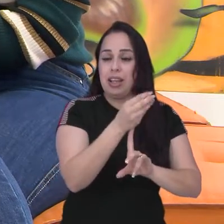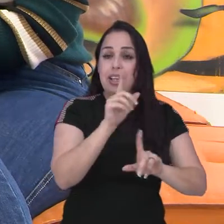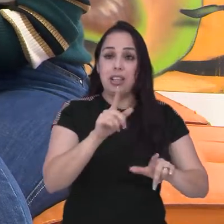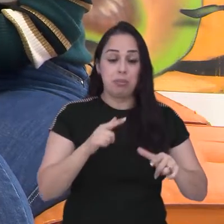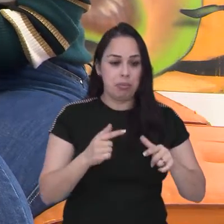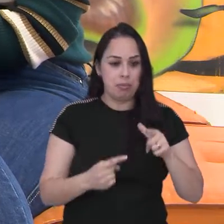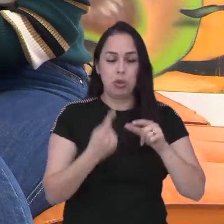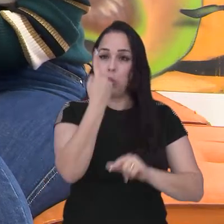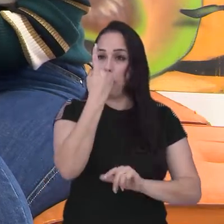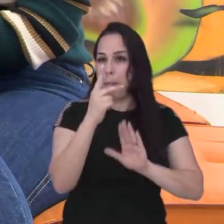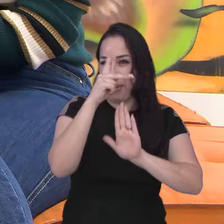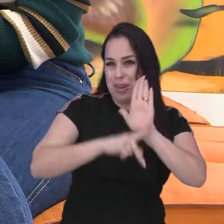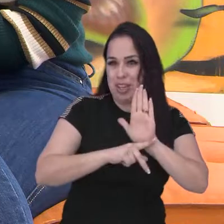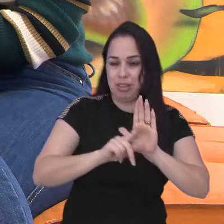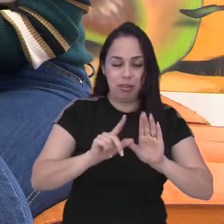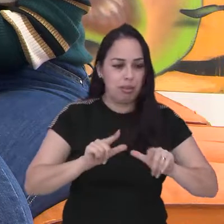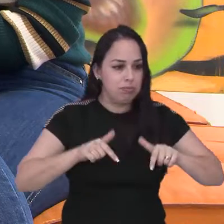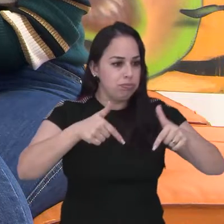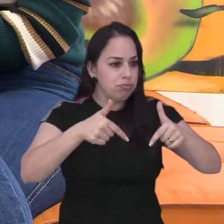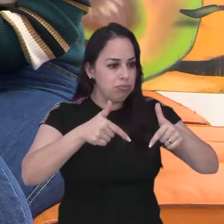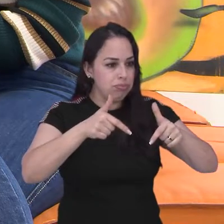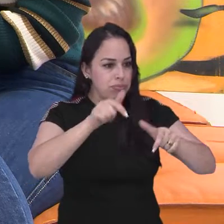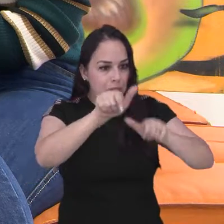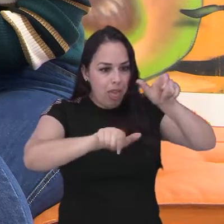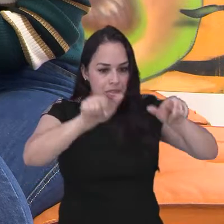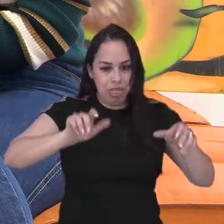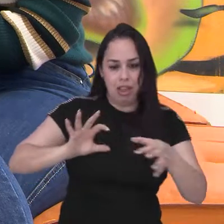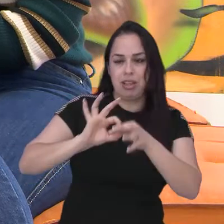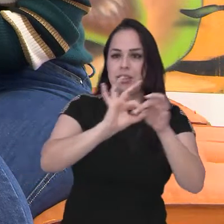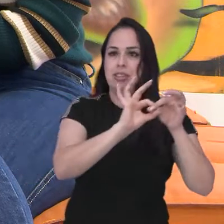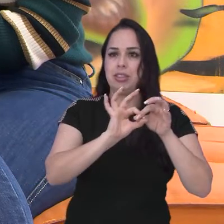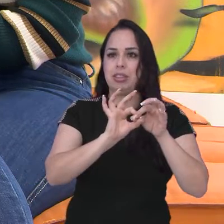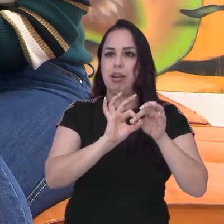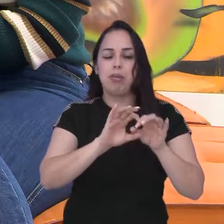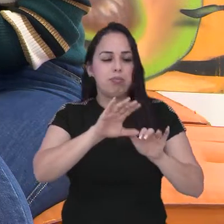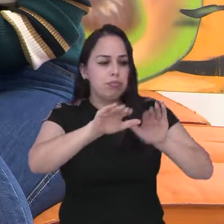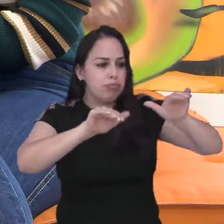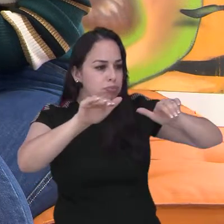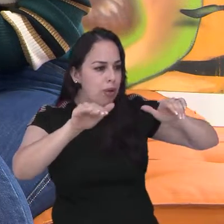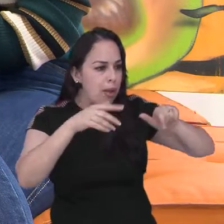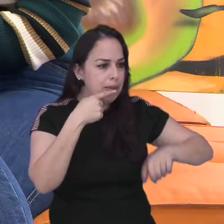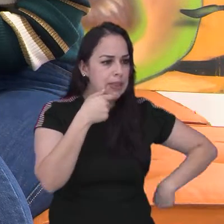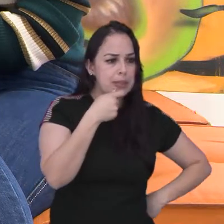juntar todo mundo junto, né? Então, a busca de